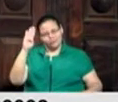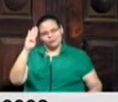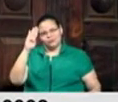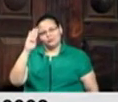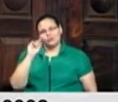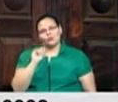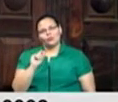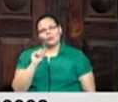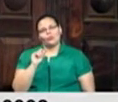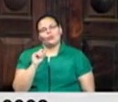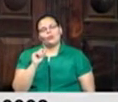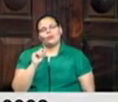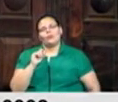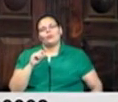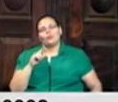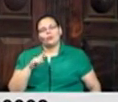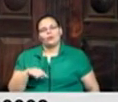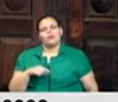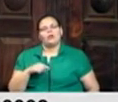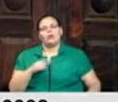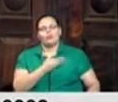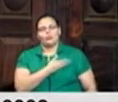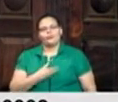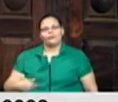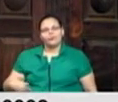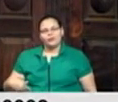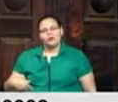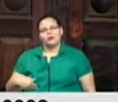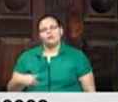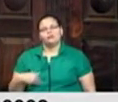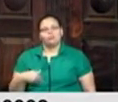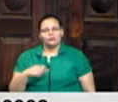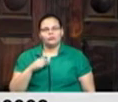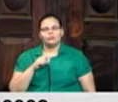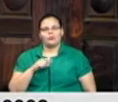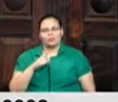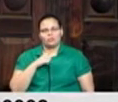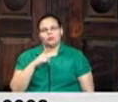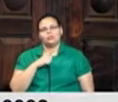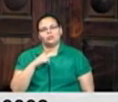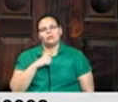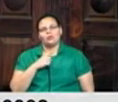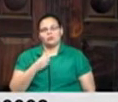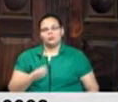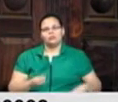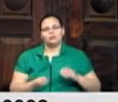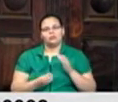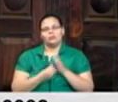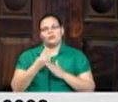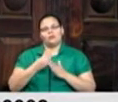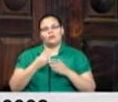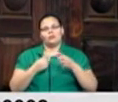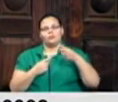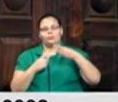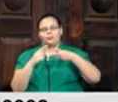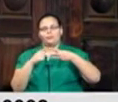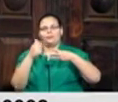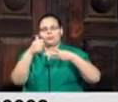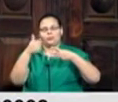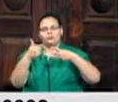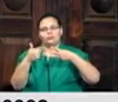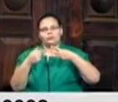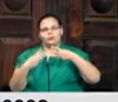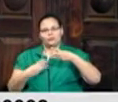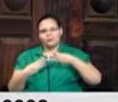fundamentais para o candidato do governo ter estado na terceira colocação, quase